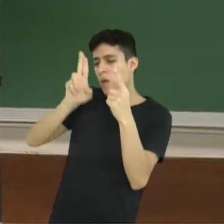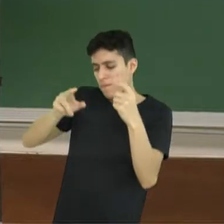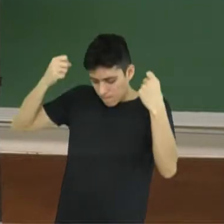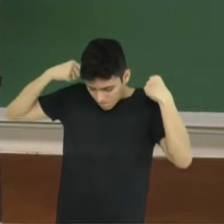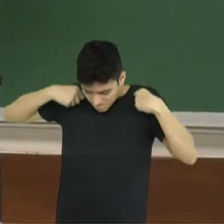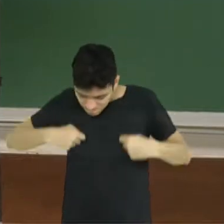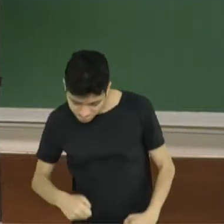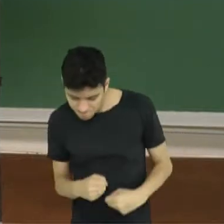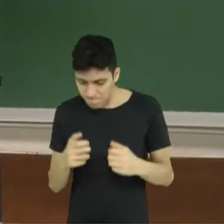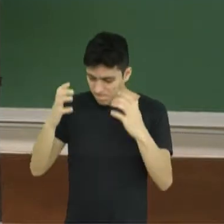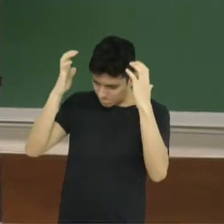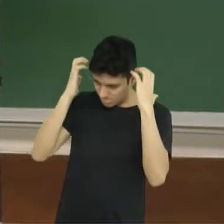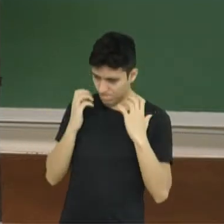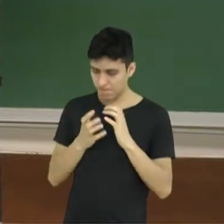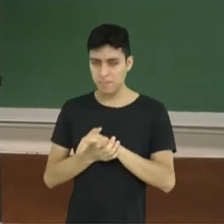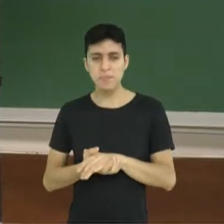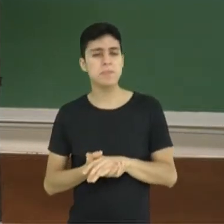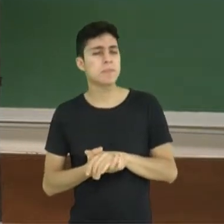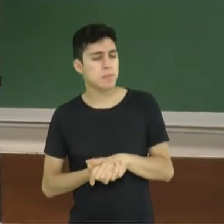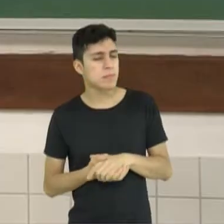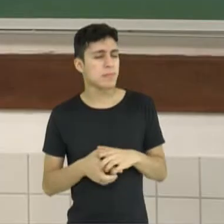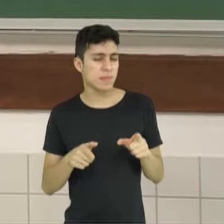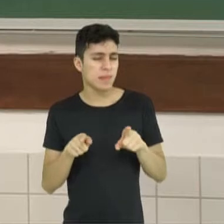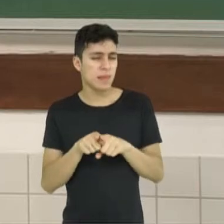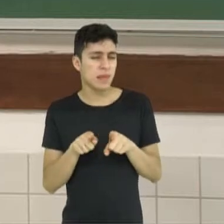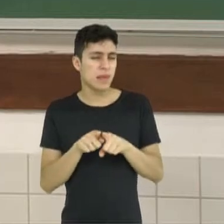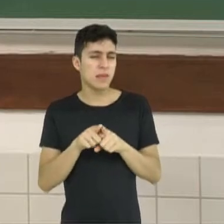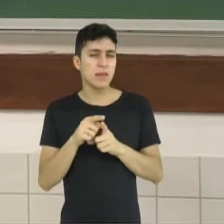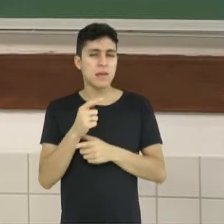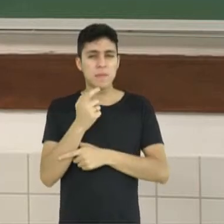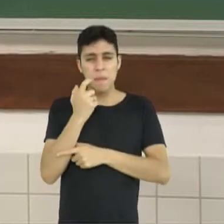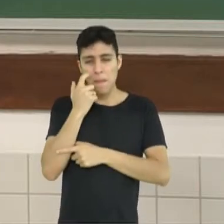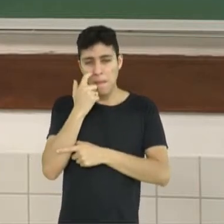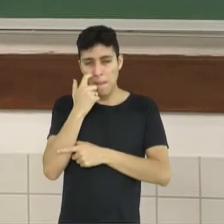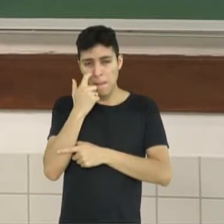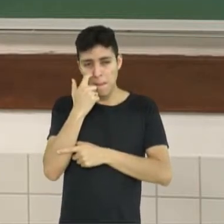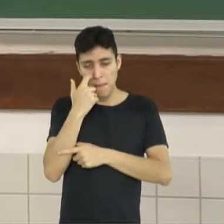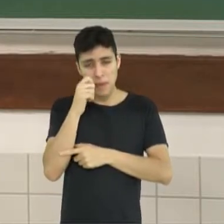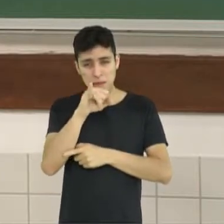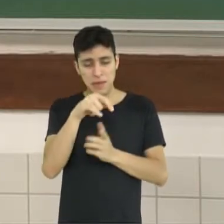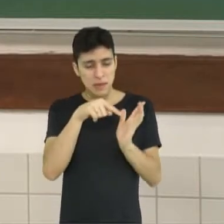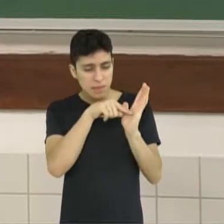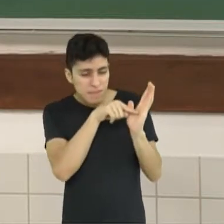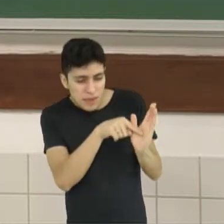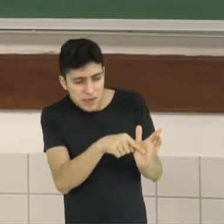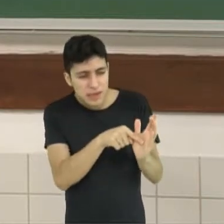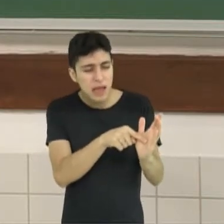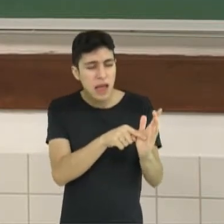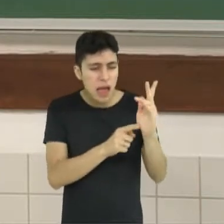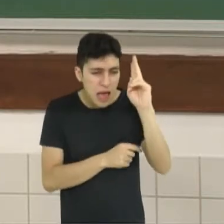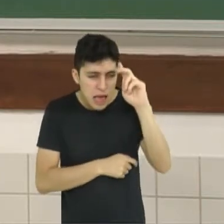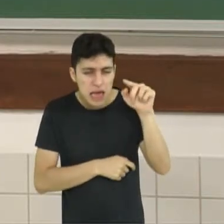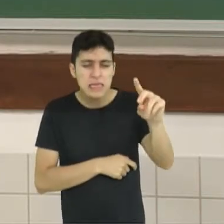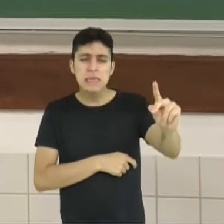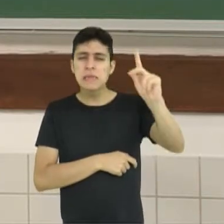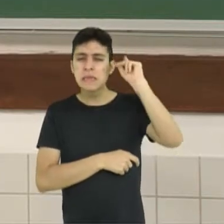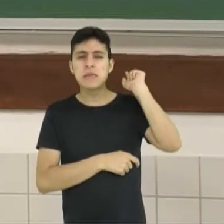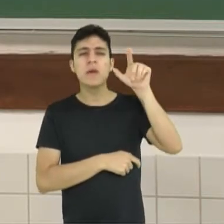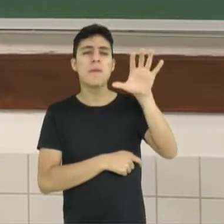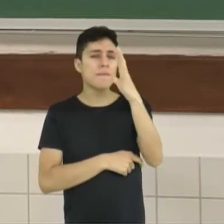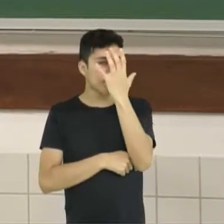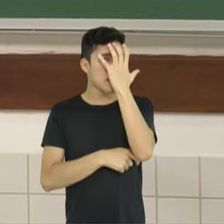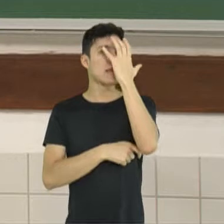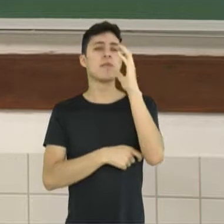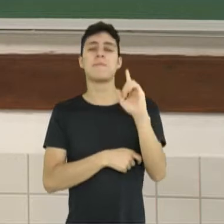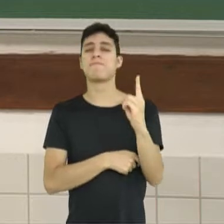ele substitui. E se você for ver, também buscar nos anais, você vê que a máscara ela é um dos